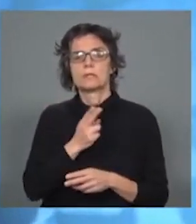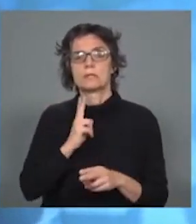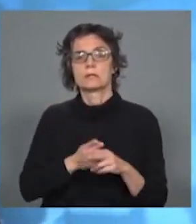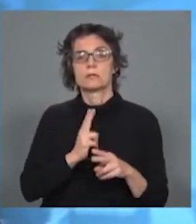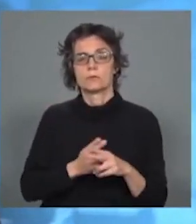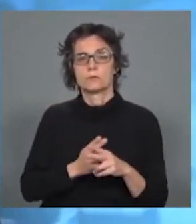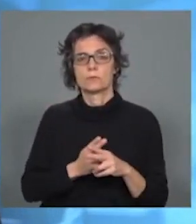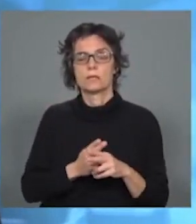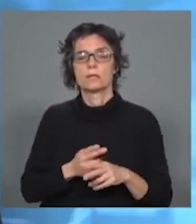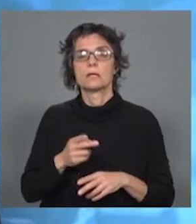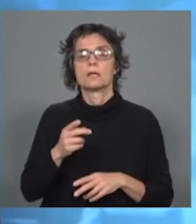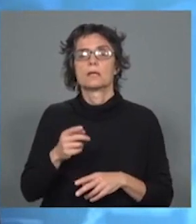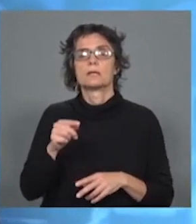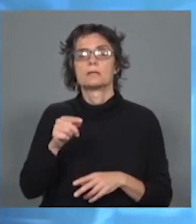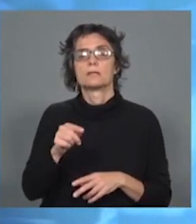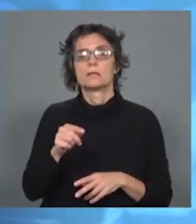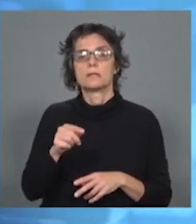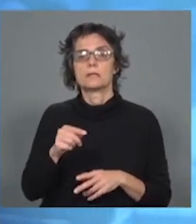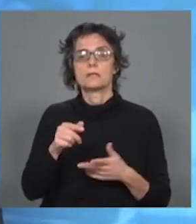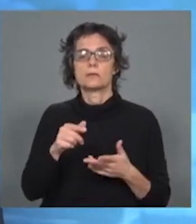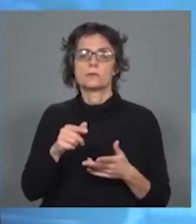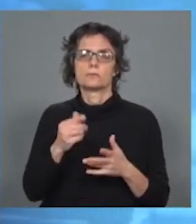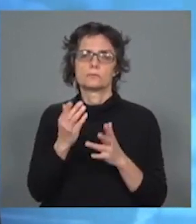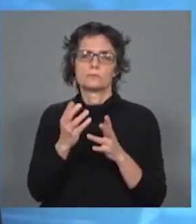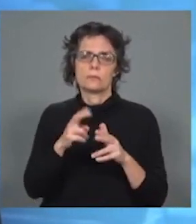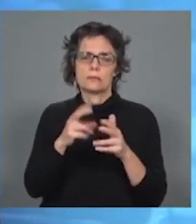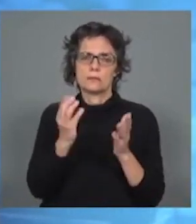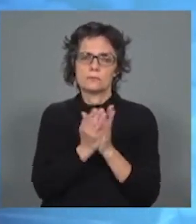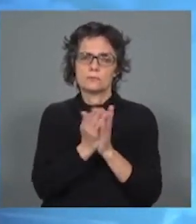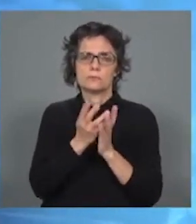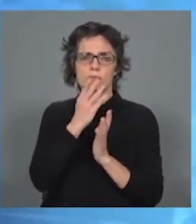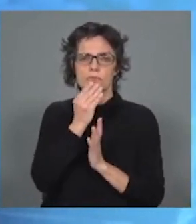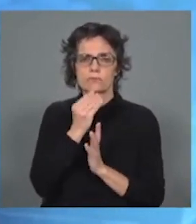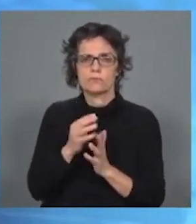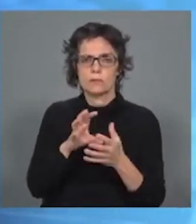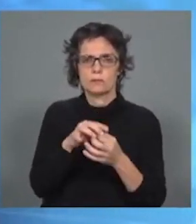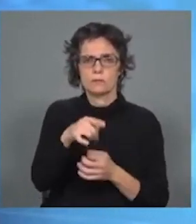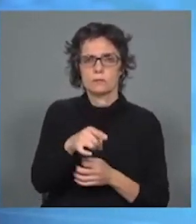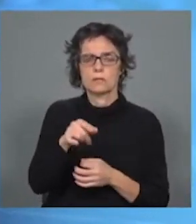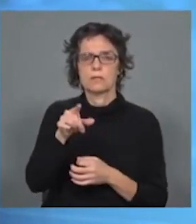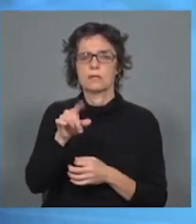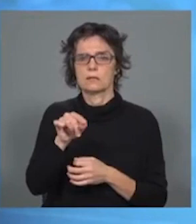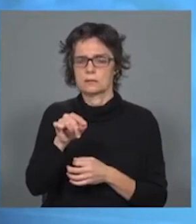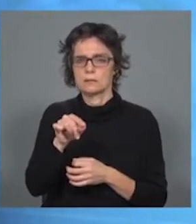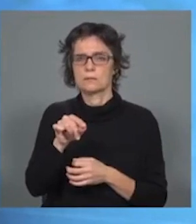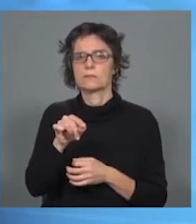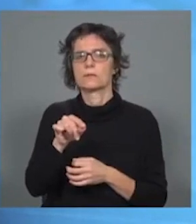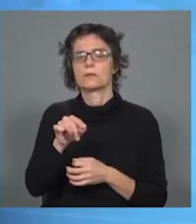Centro Cardeal Beia de Estudos Judaicos, numa parceria geminada com o Christian